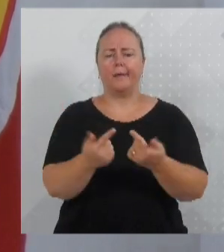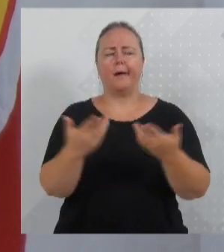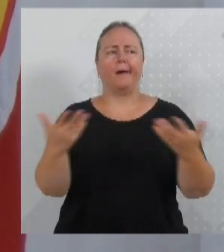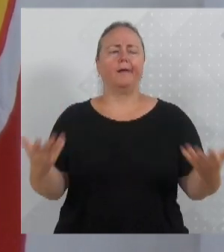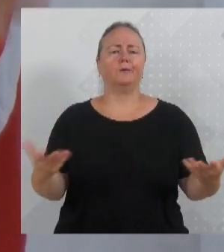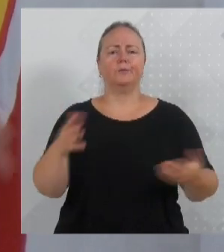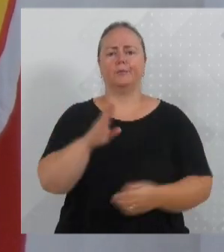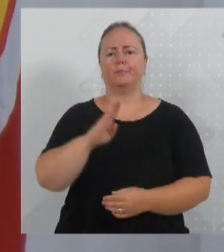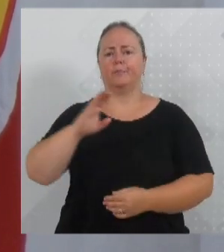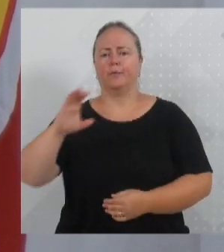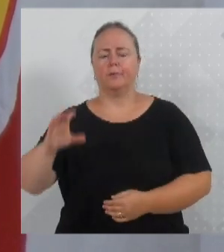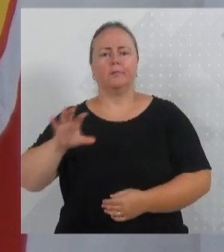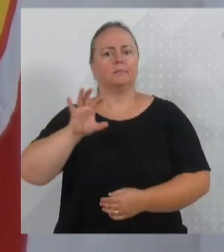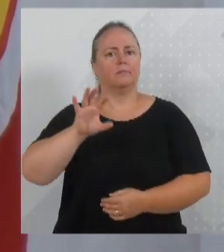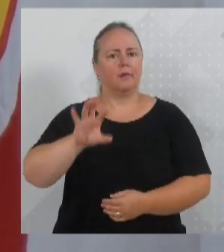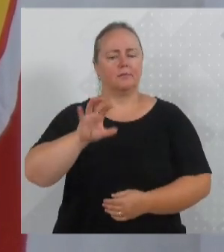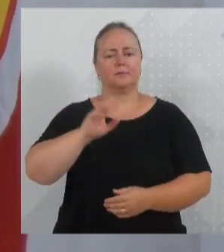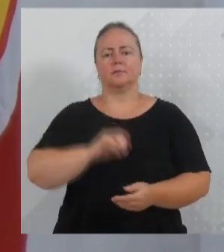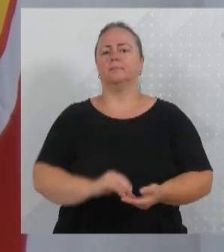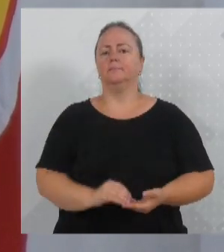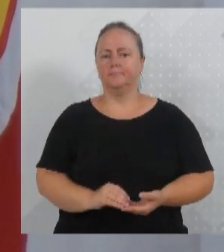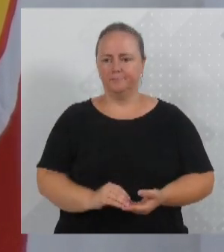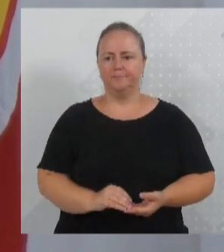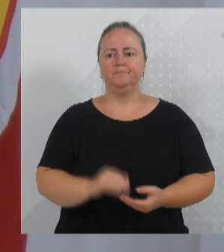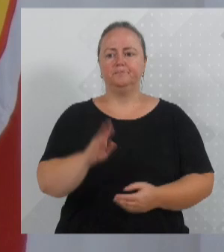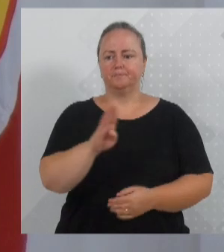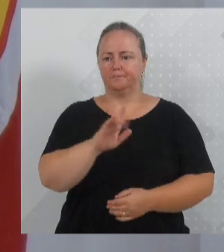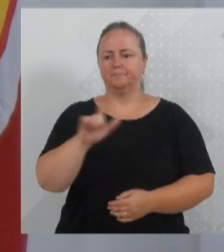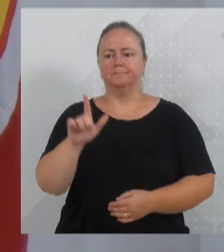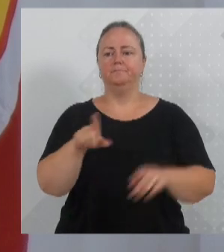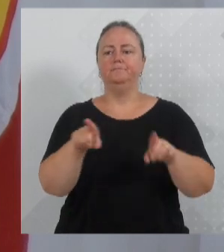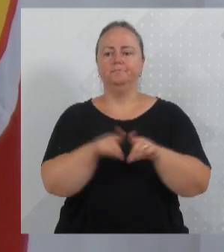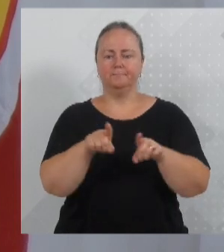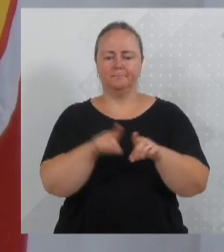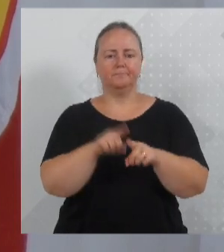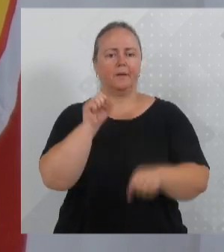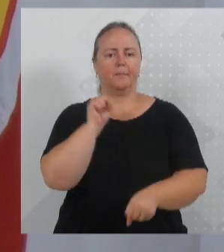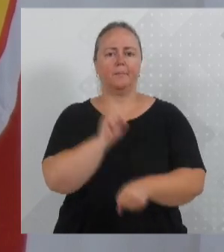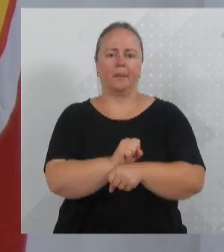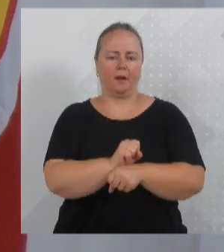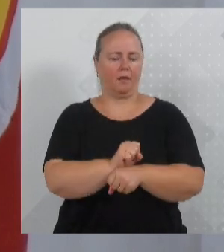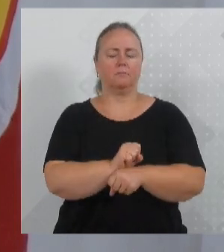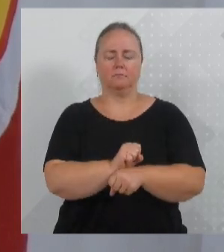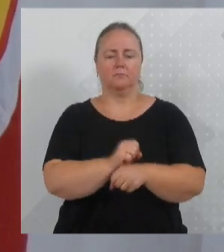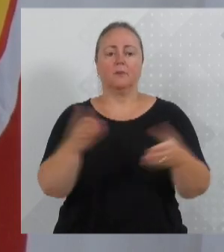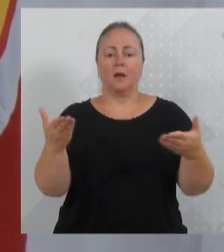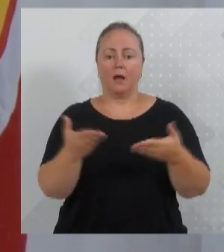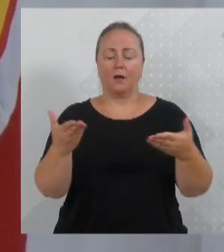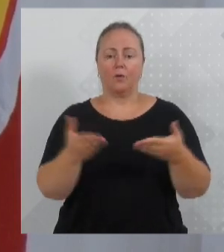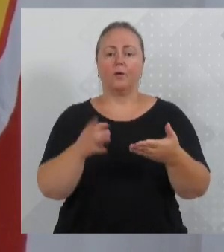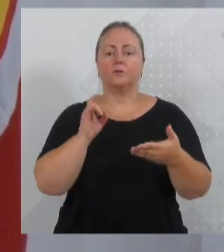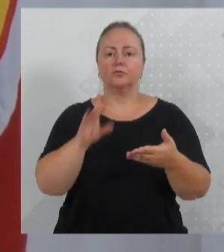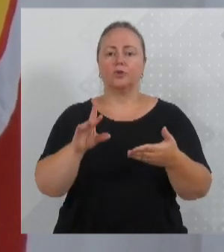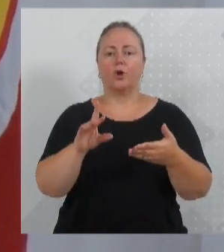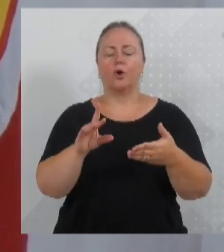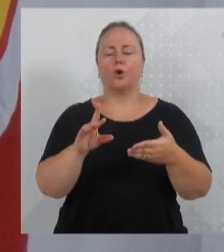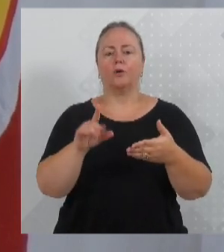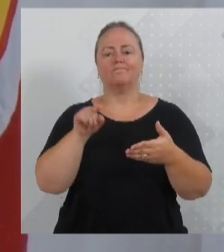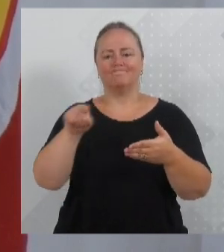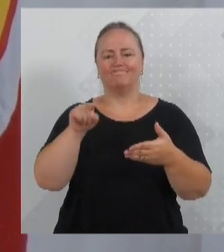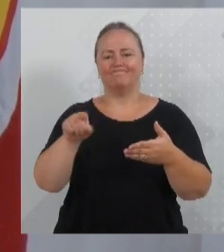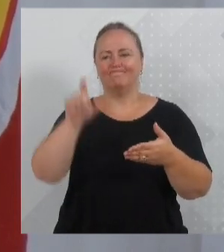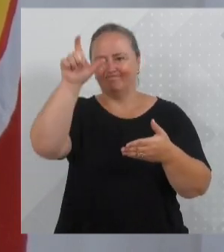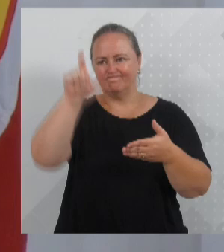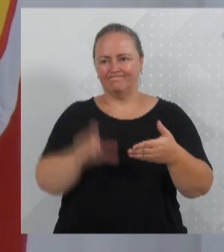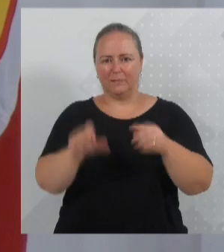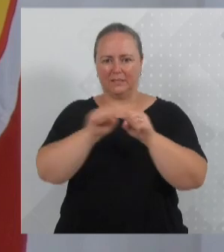os sistemas são dessa forma Blumenau vai parar de notificar agora é só através de sistema Então